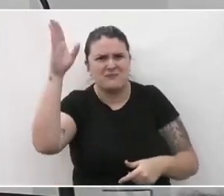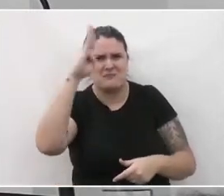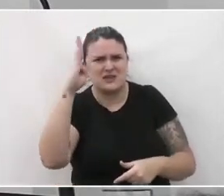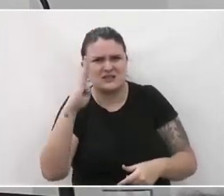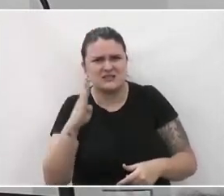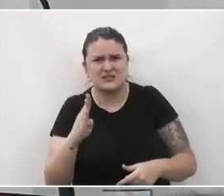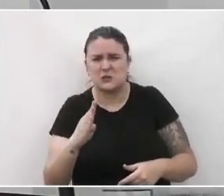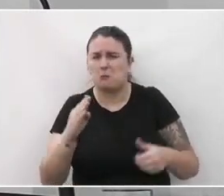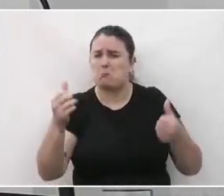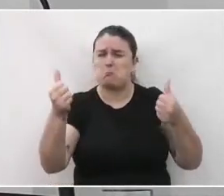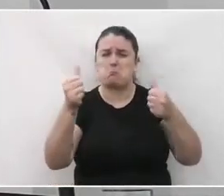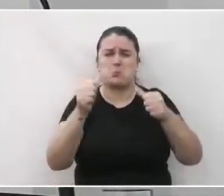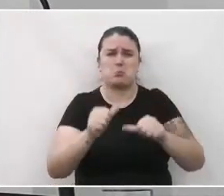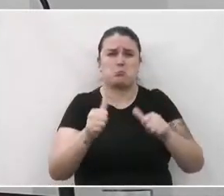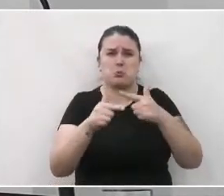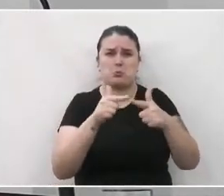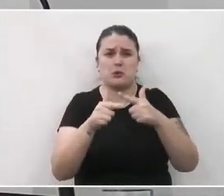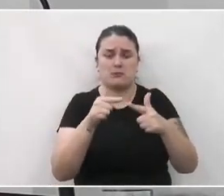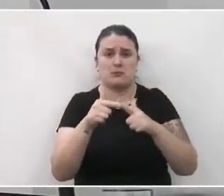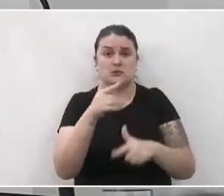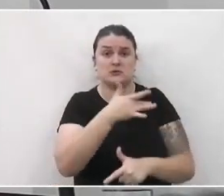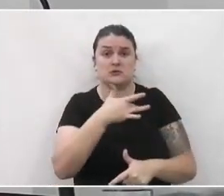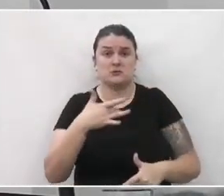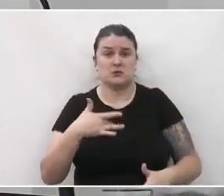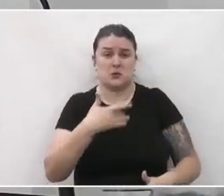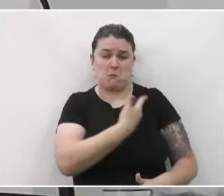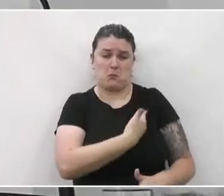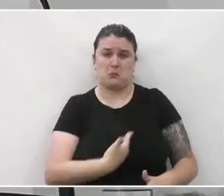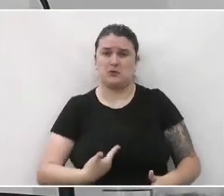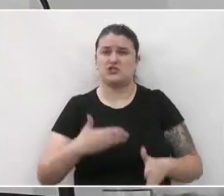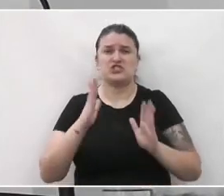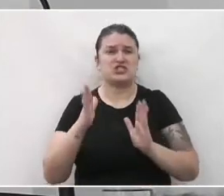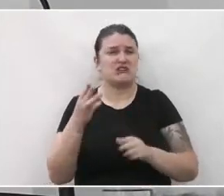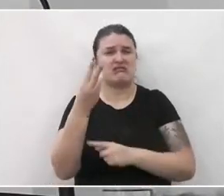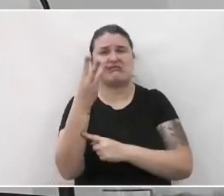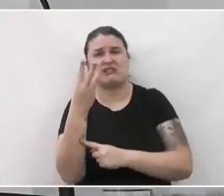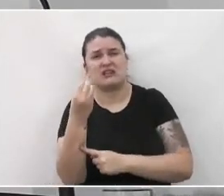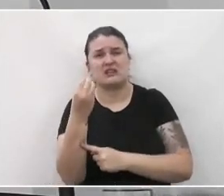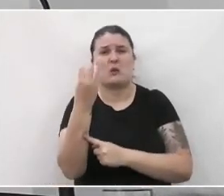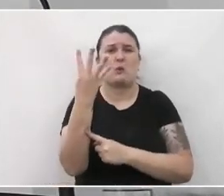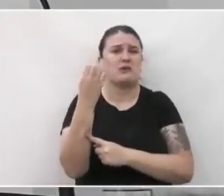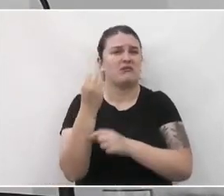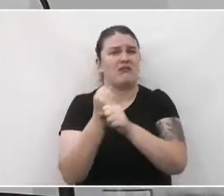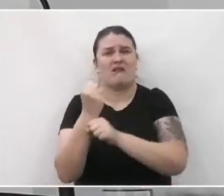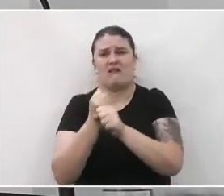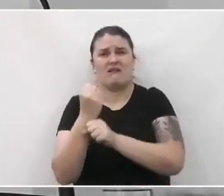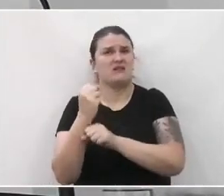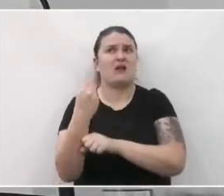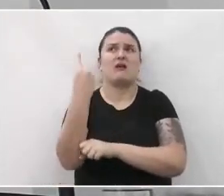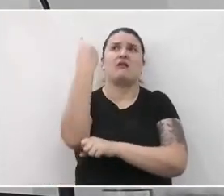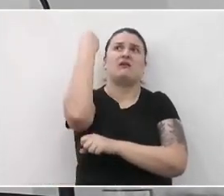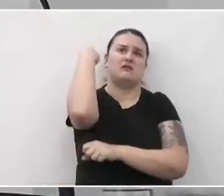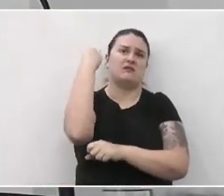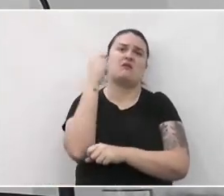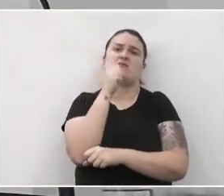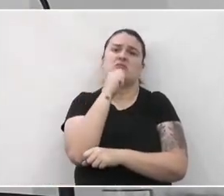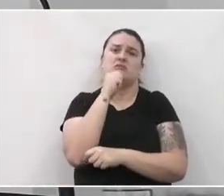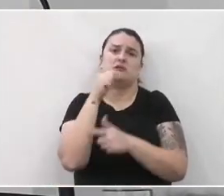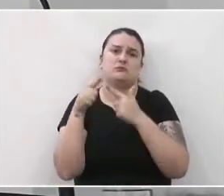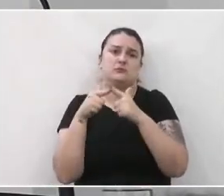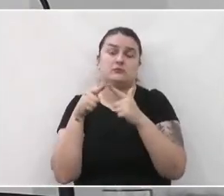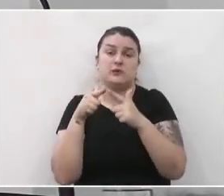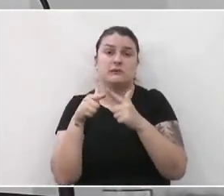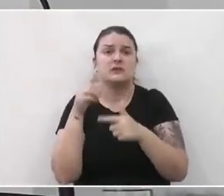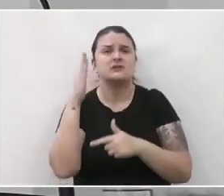um colapso na saúde pública há 30, 40 anos. Nós sabemos que o valor que temos